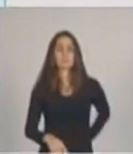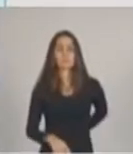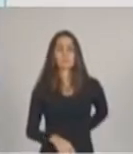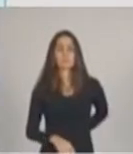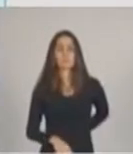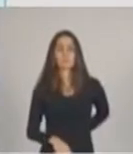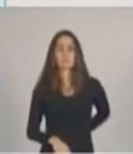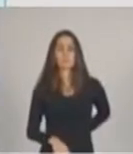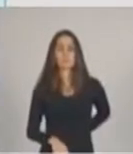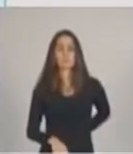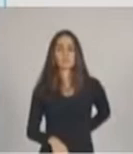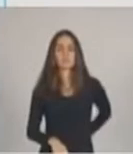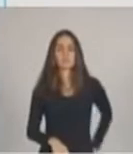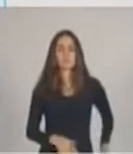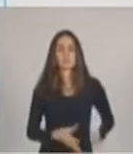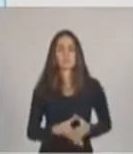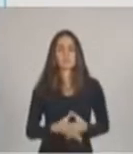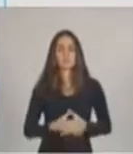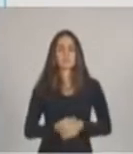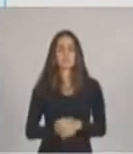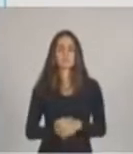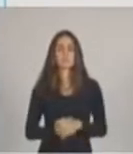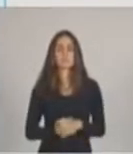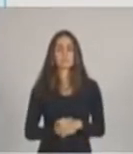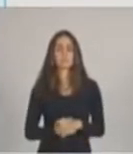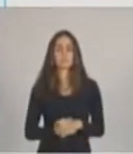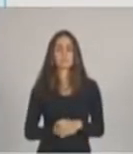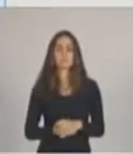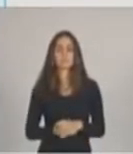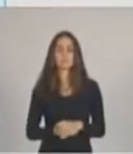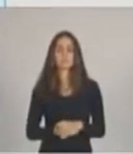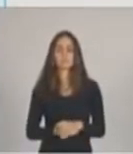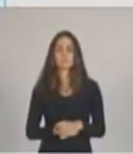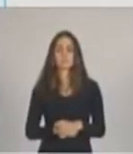da Comissão de Defesa do Consumidor,